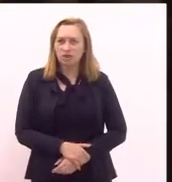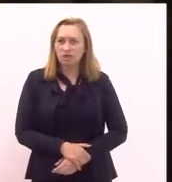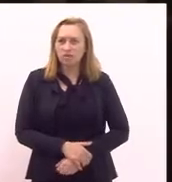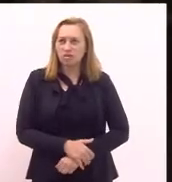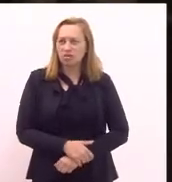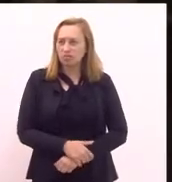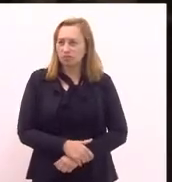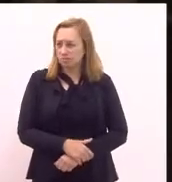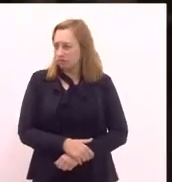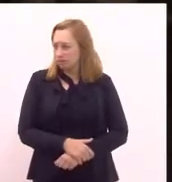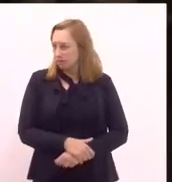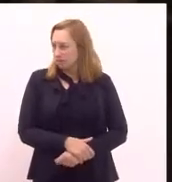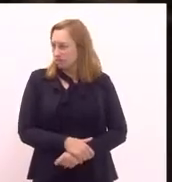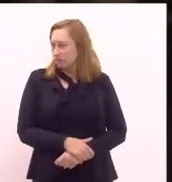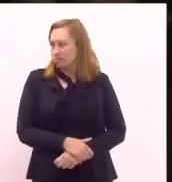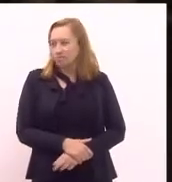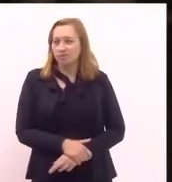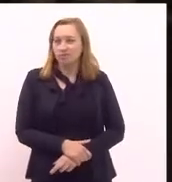G1